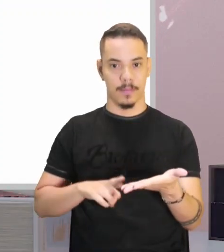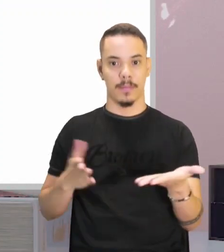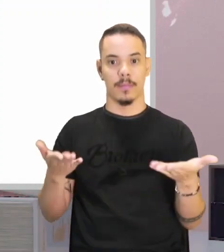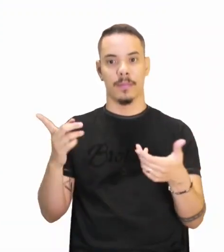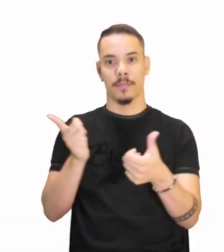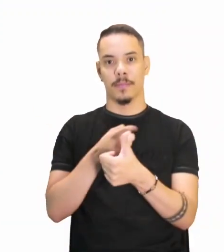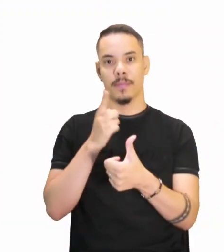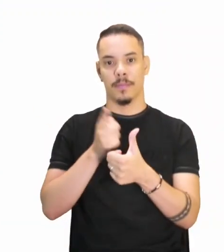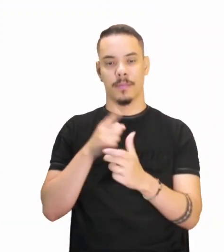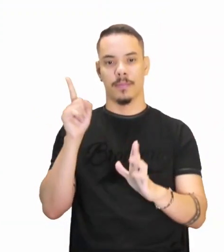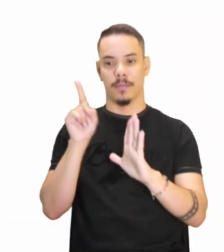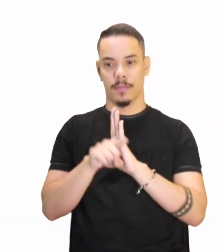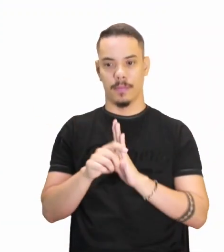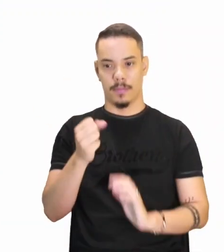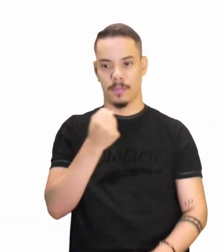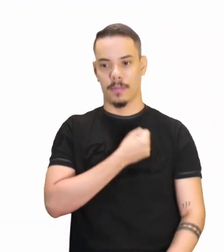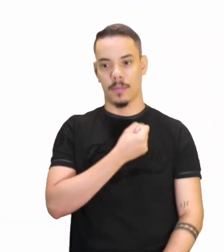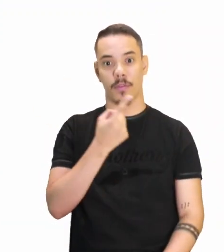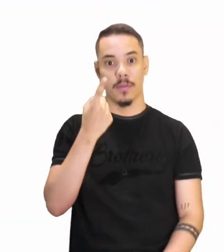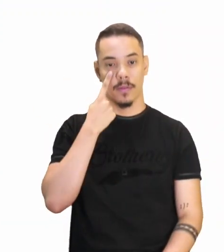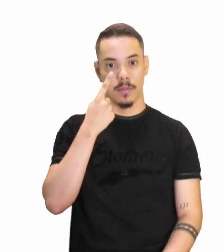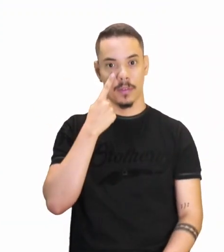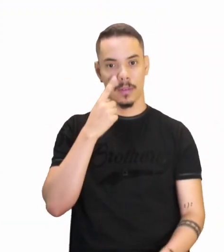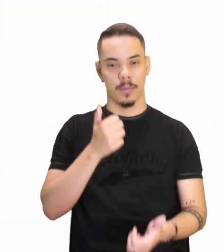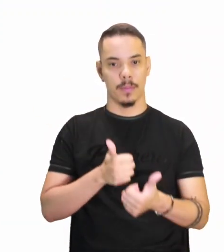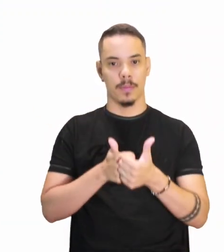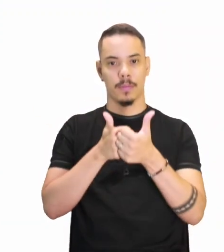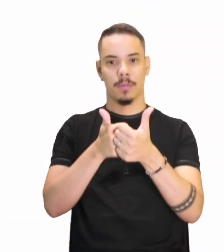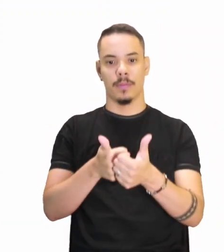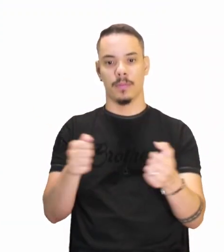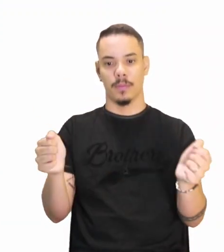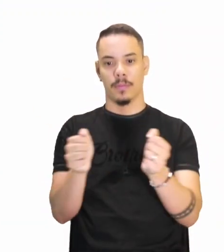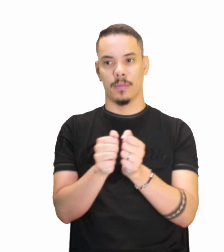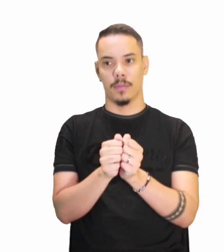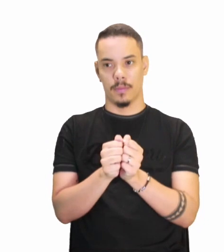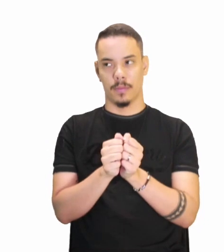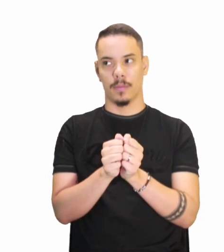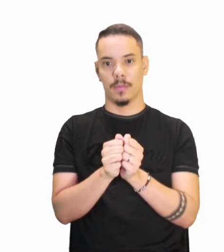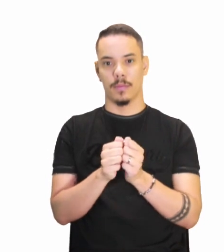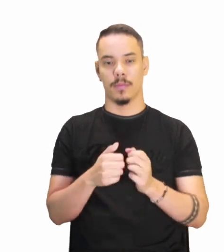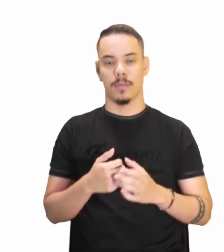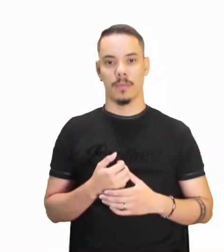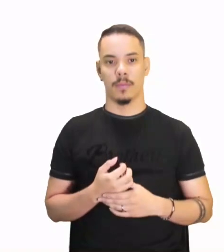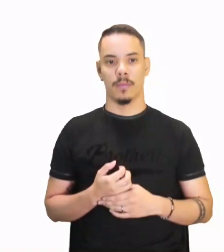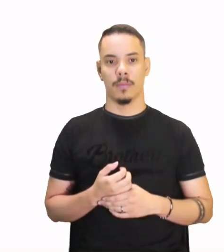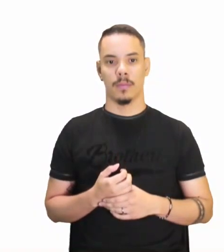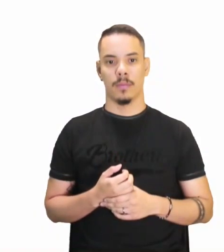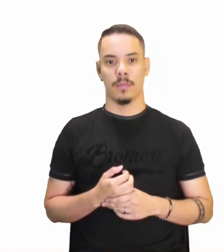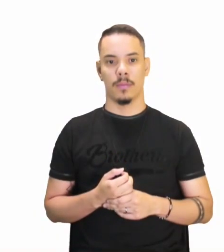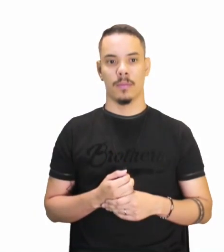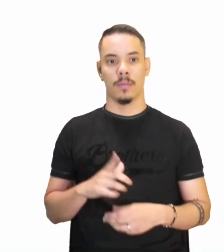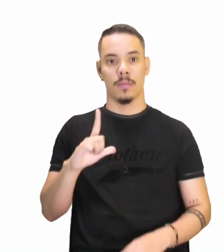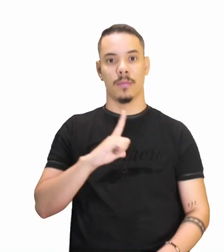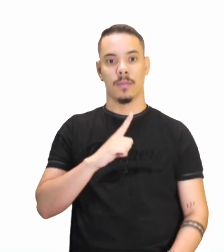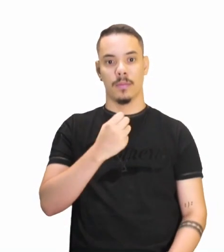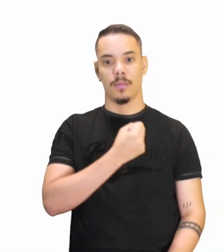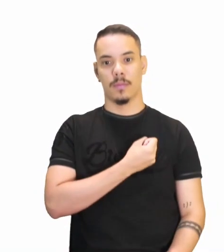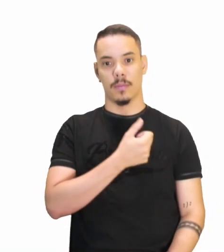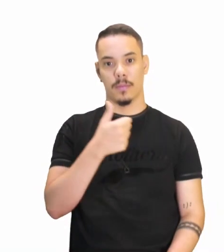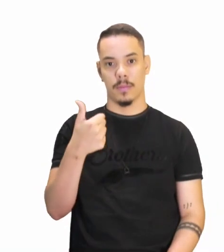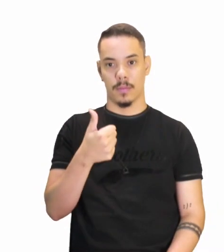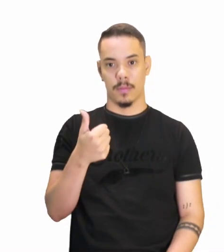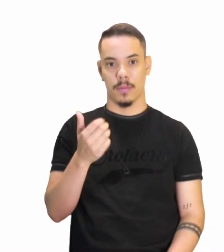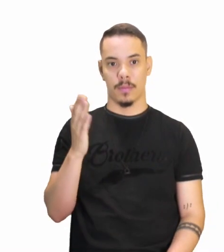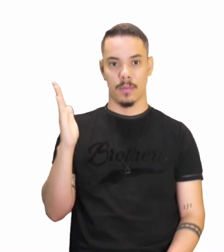a primeira questão acompanhando aqui comigo tá certo a questão Um